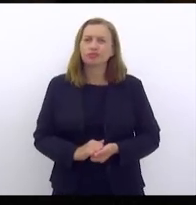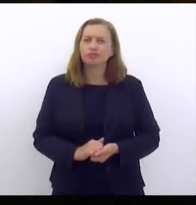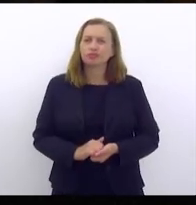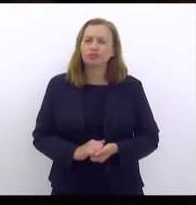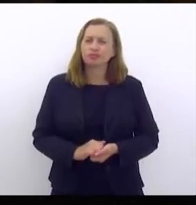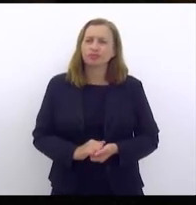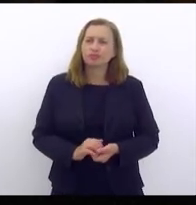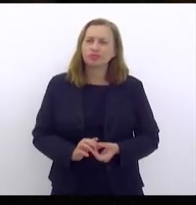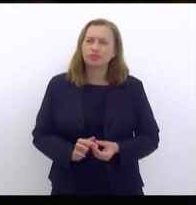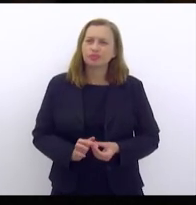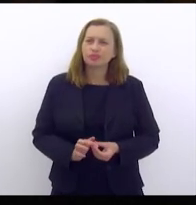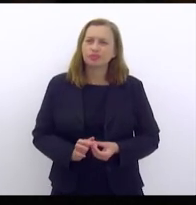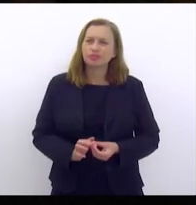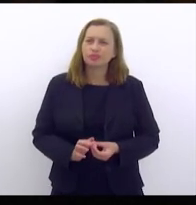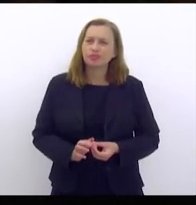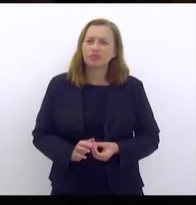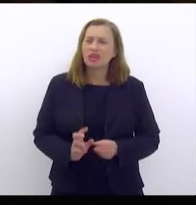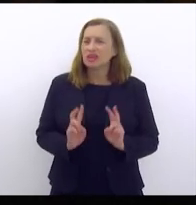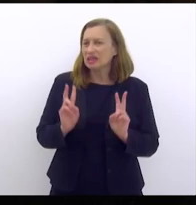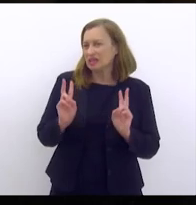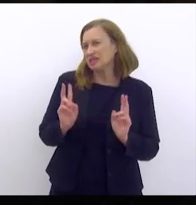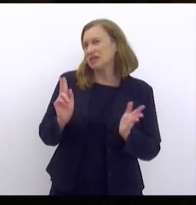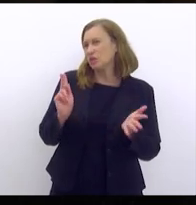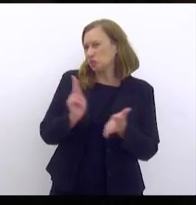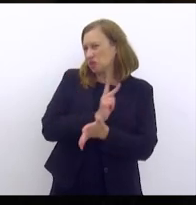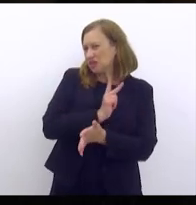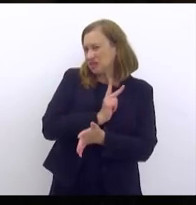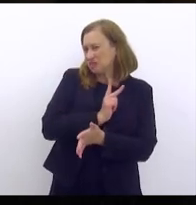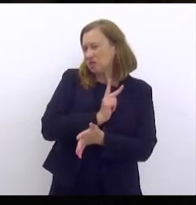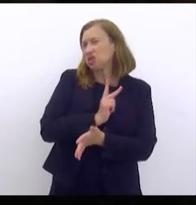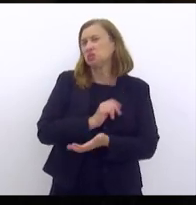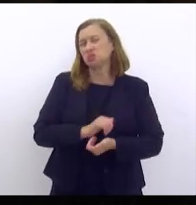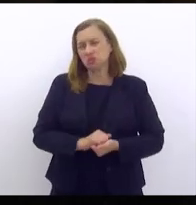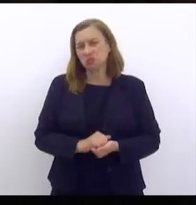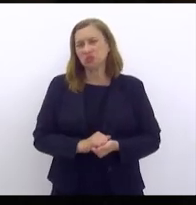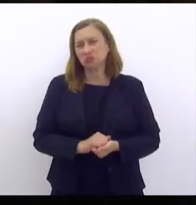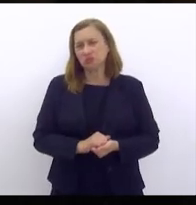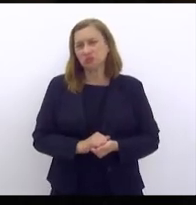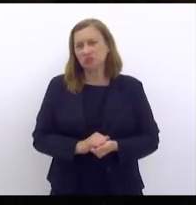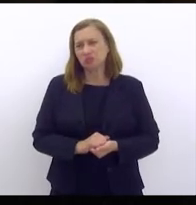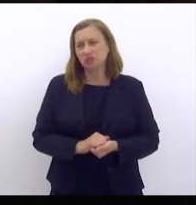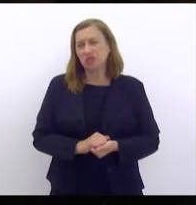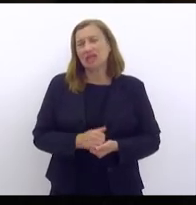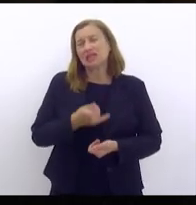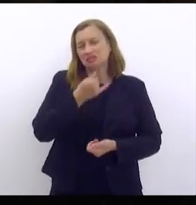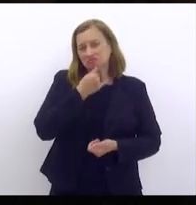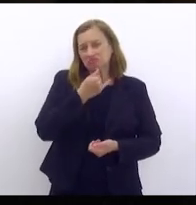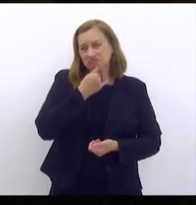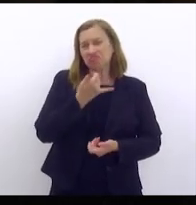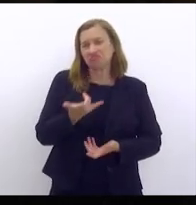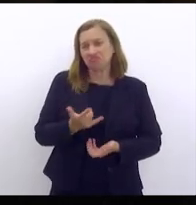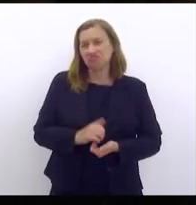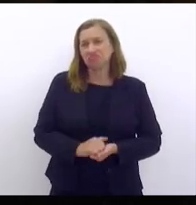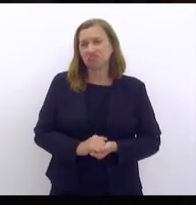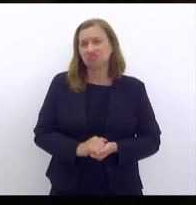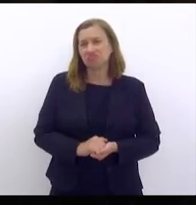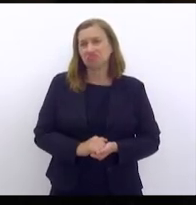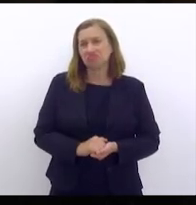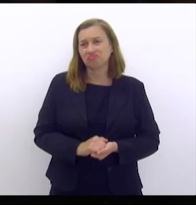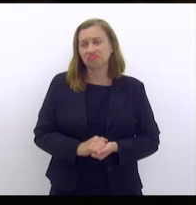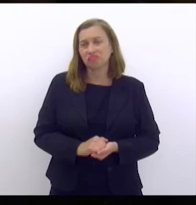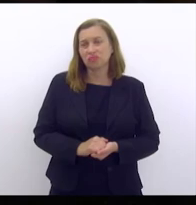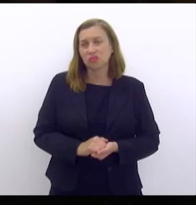Então, esses episódios de violência são muito tristes.